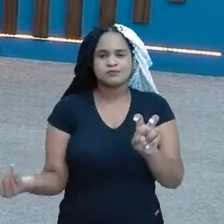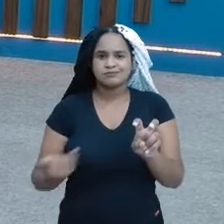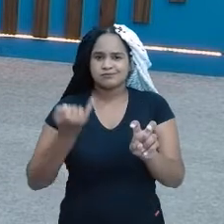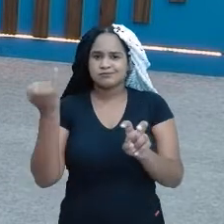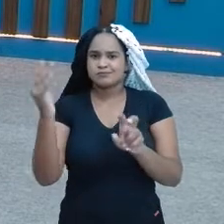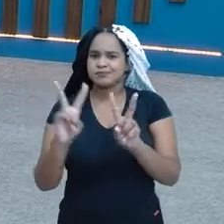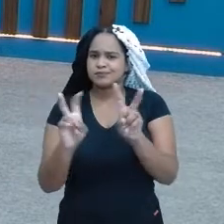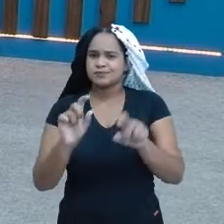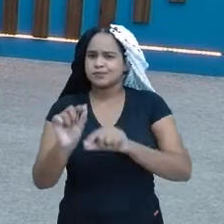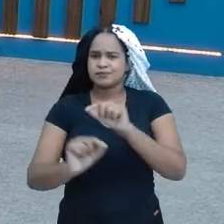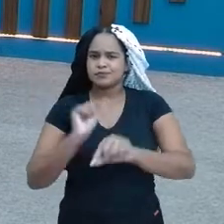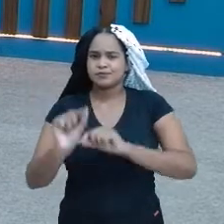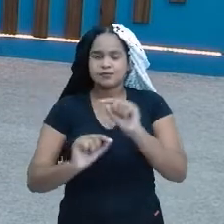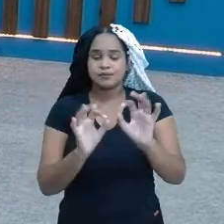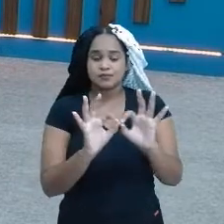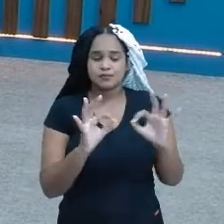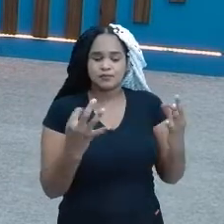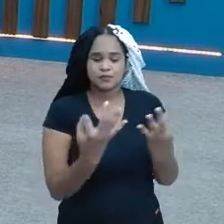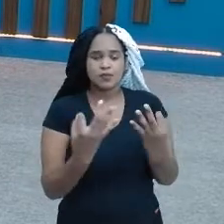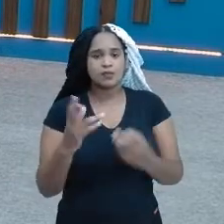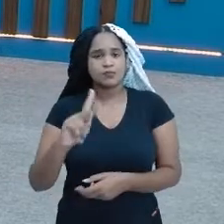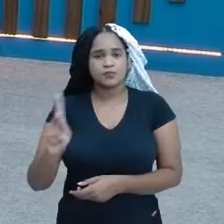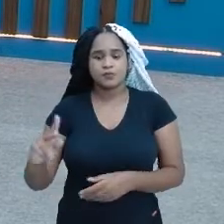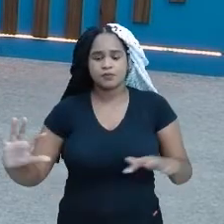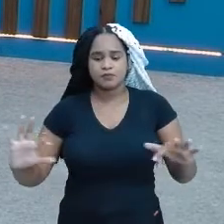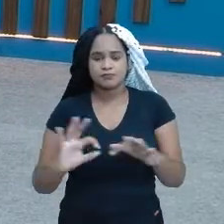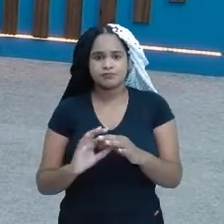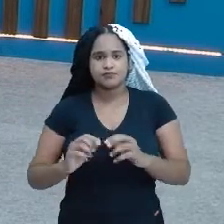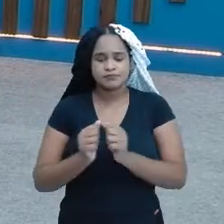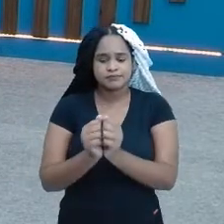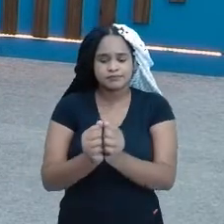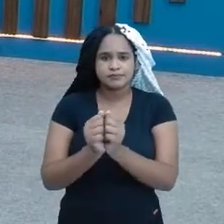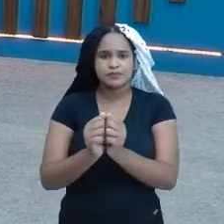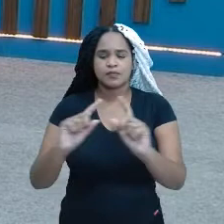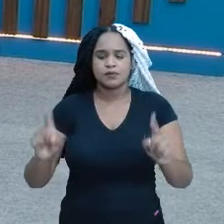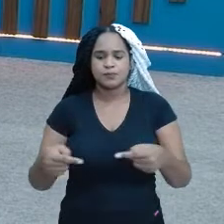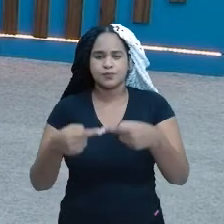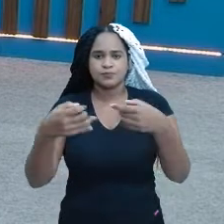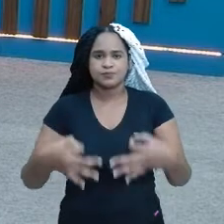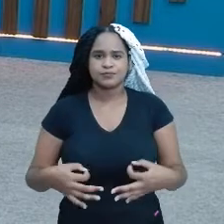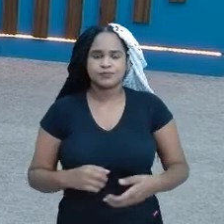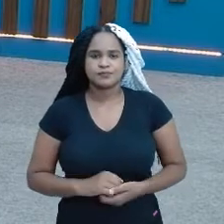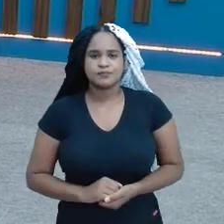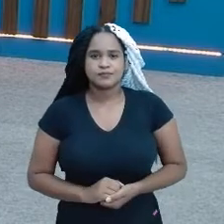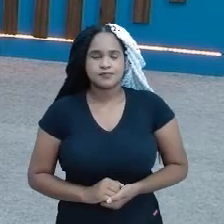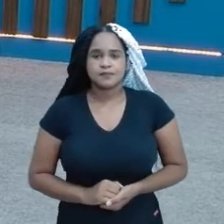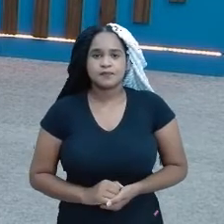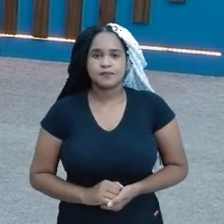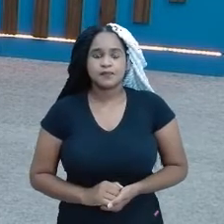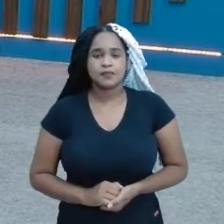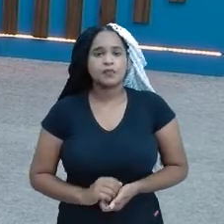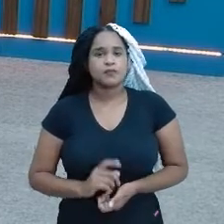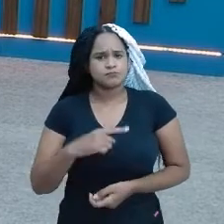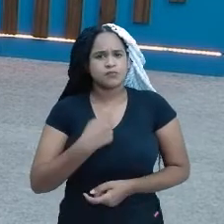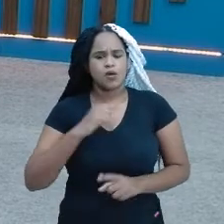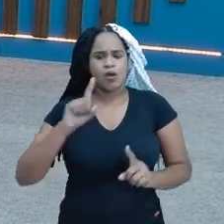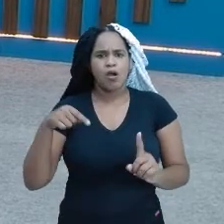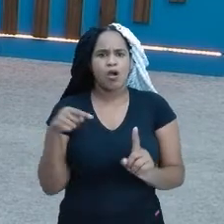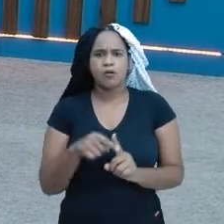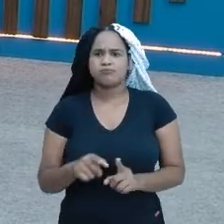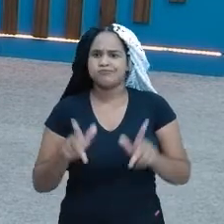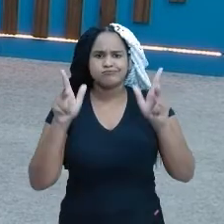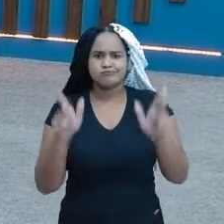importante sobre família e professores, uma parceria que dá certo, porque temos o mesmo